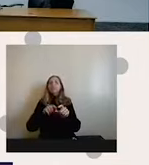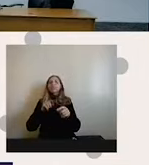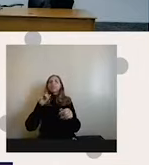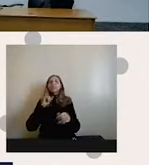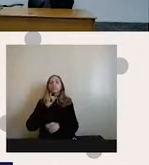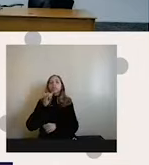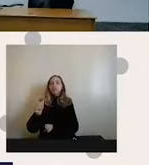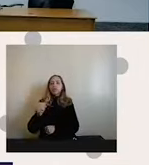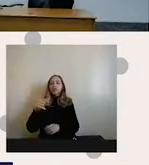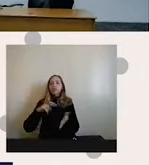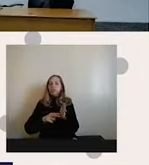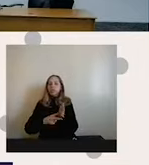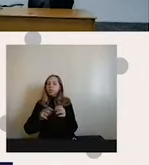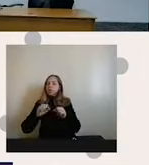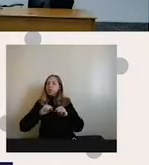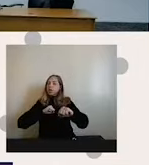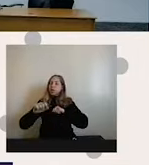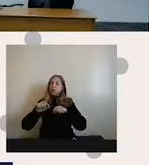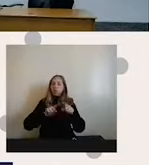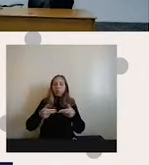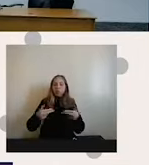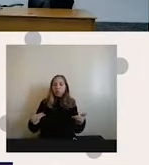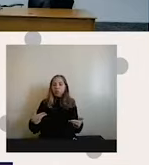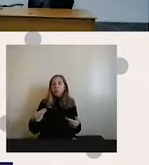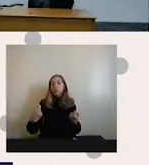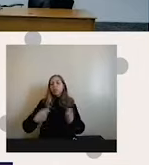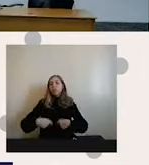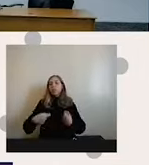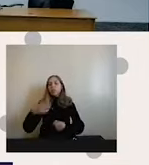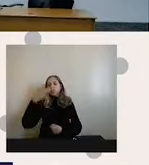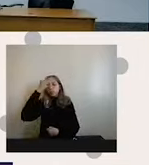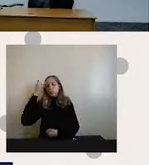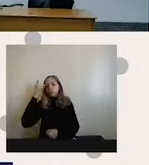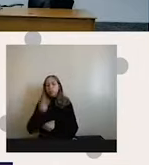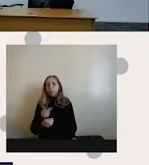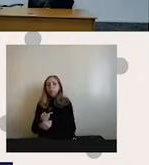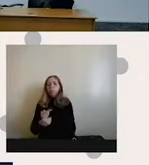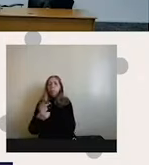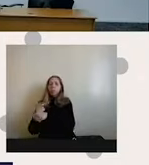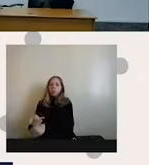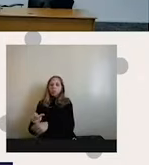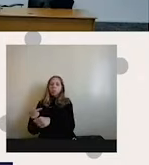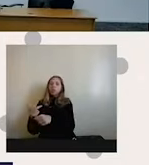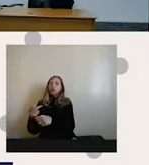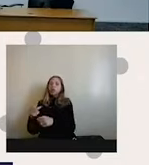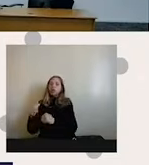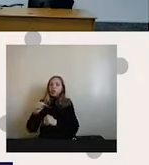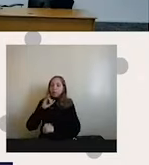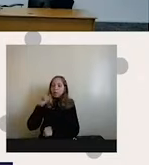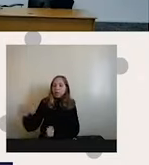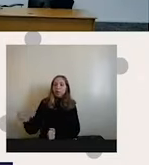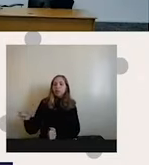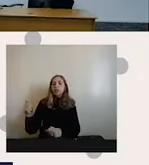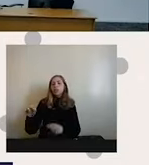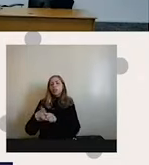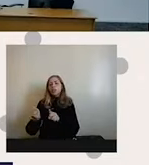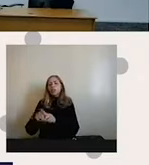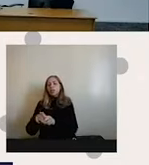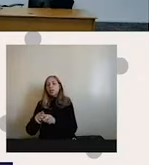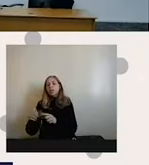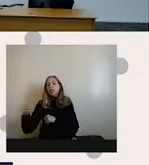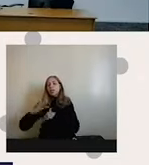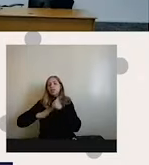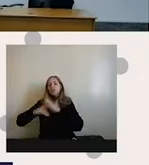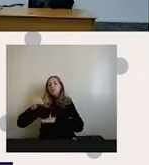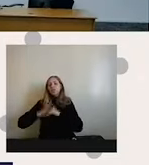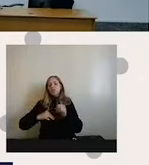coisa, precisa que as pessoas procurem o sindicato, avisem, os profissionais de saúde também, precisa que